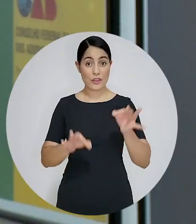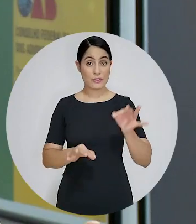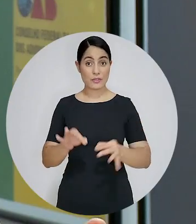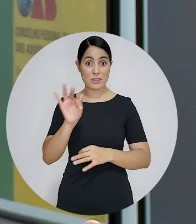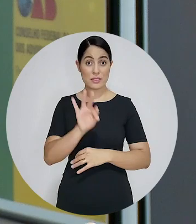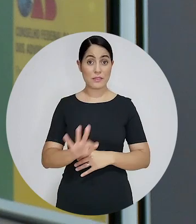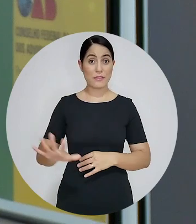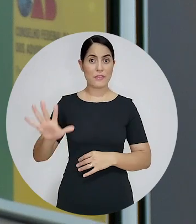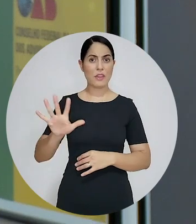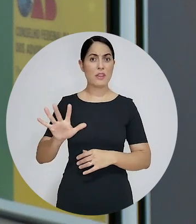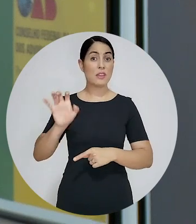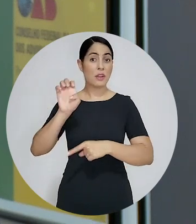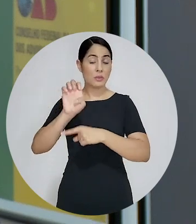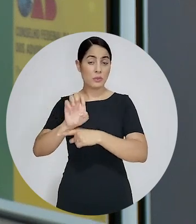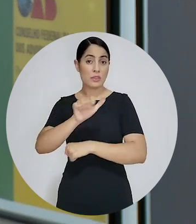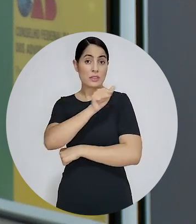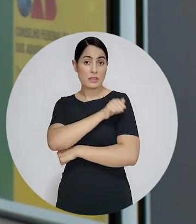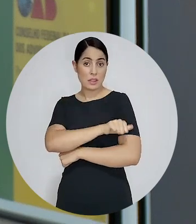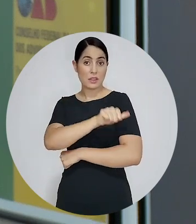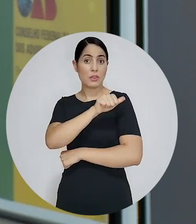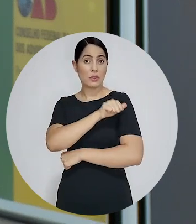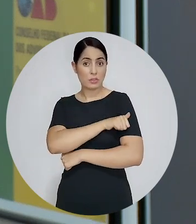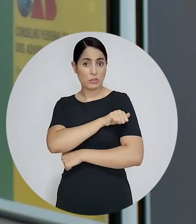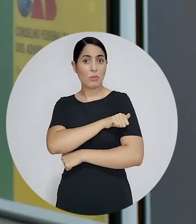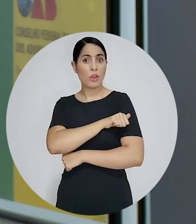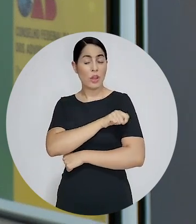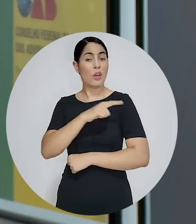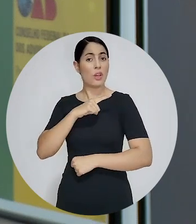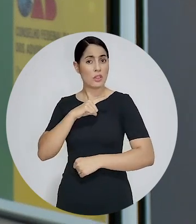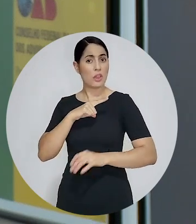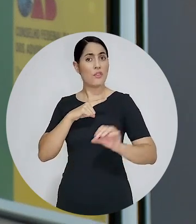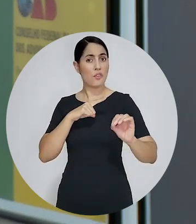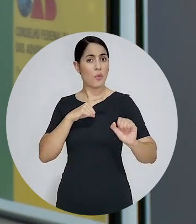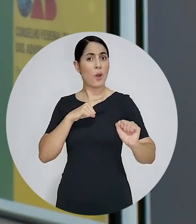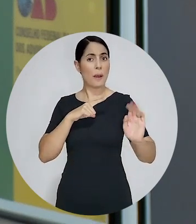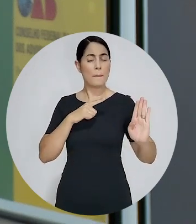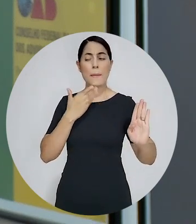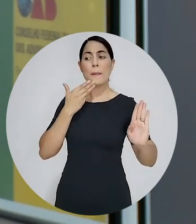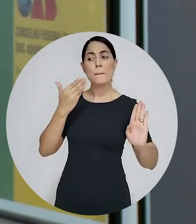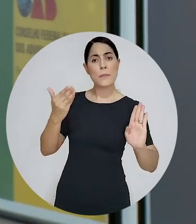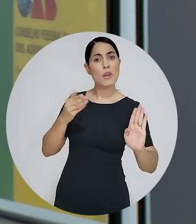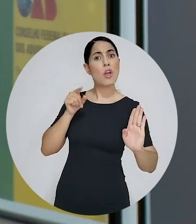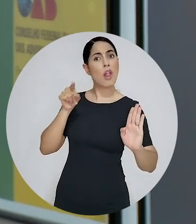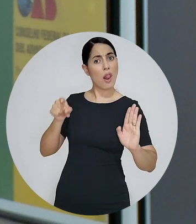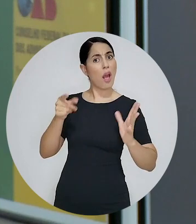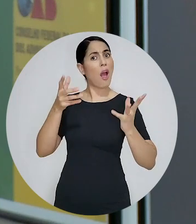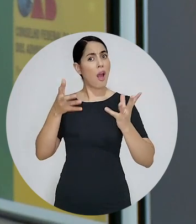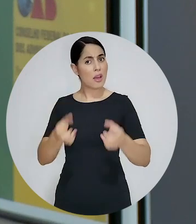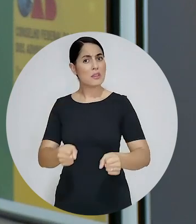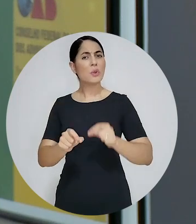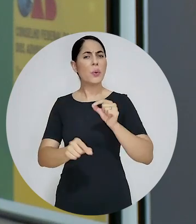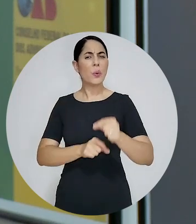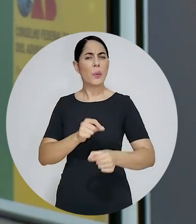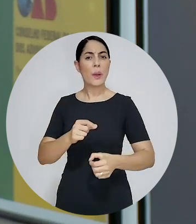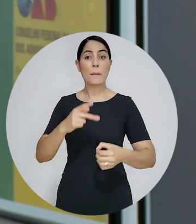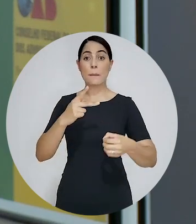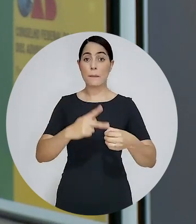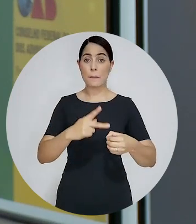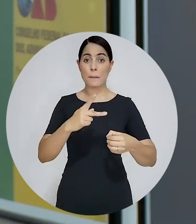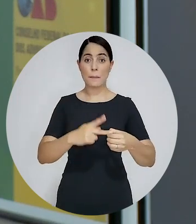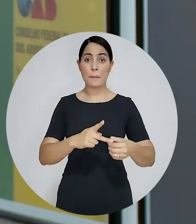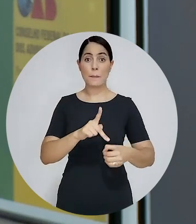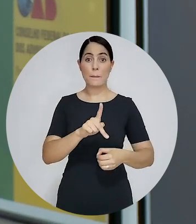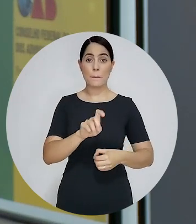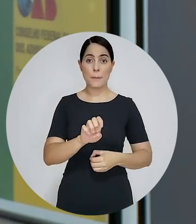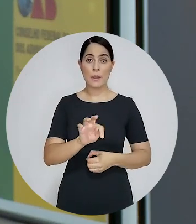A Justiça Federal do Rio de Janeiro atendeu a uma solicitação da OAB Nacional e concedeu liminar determinando que a